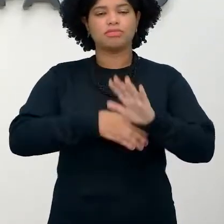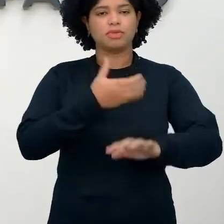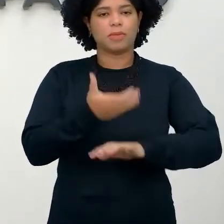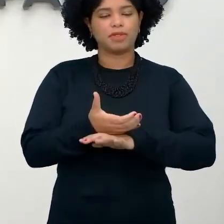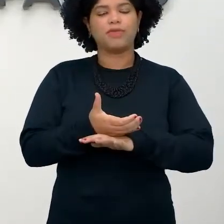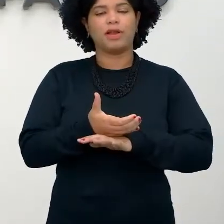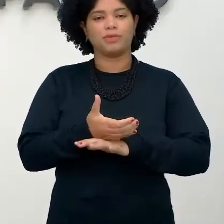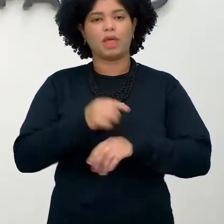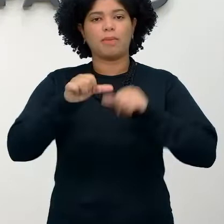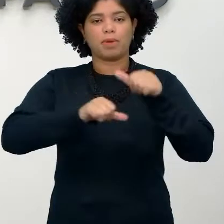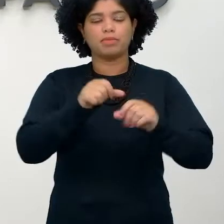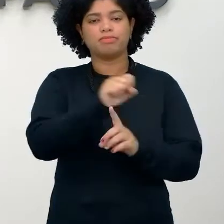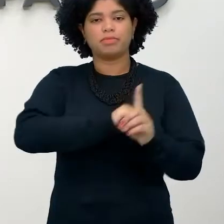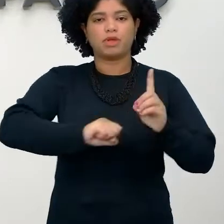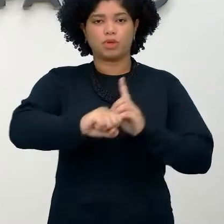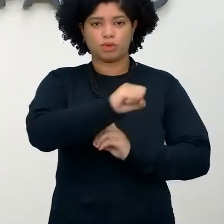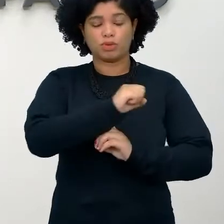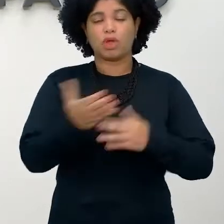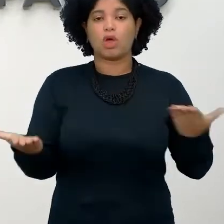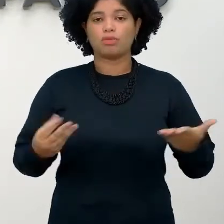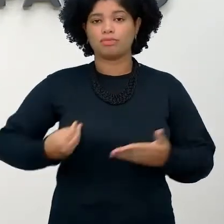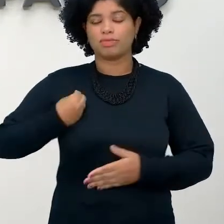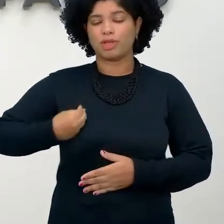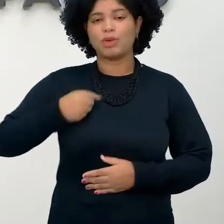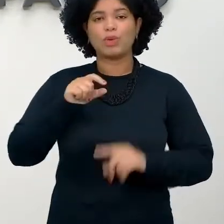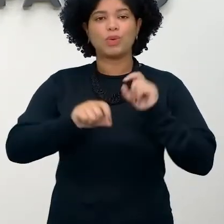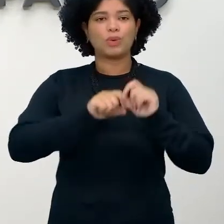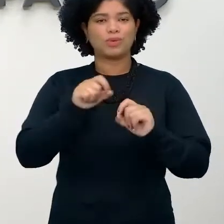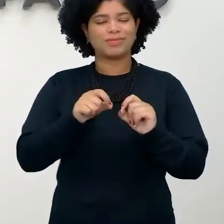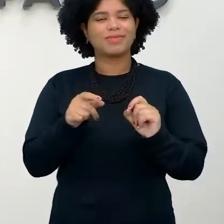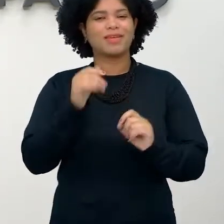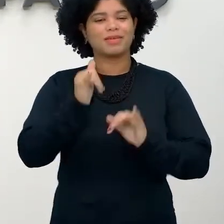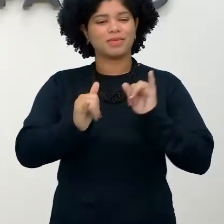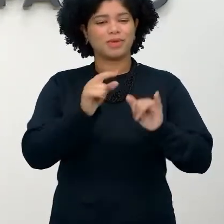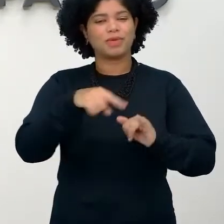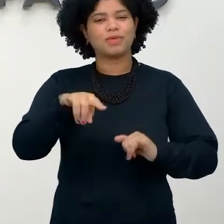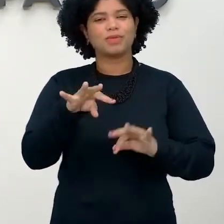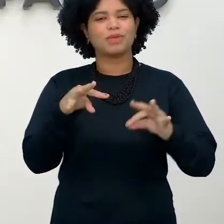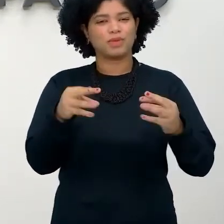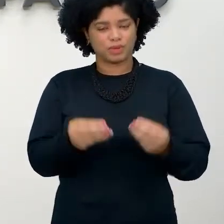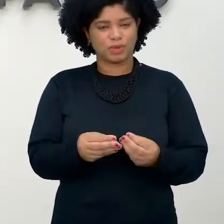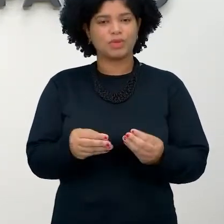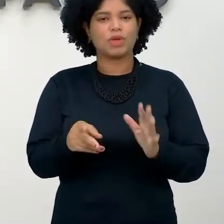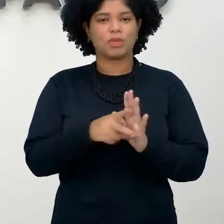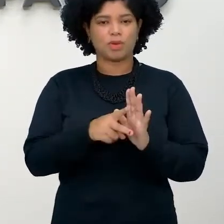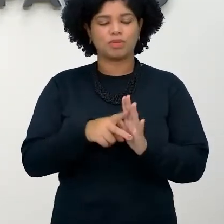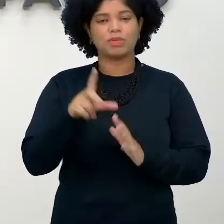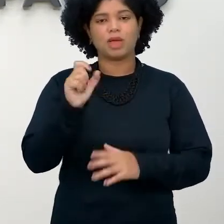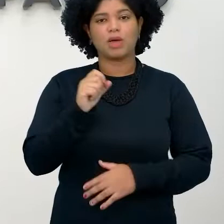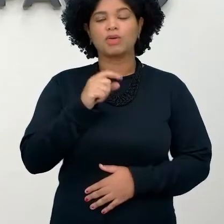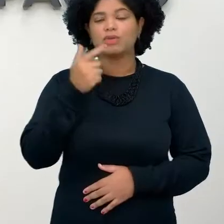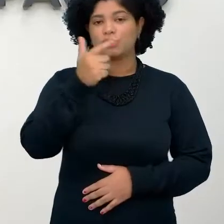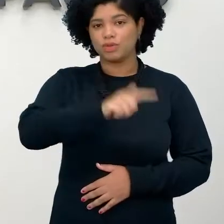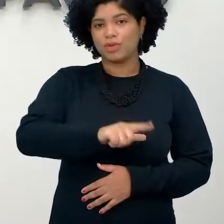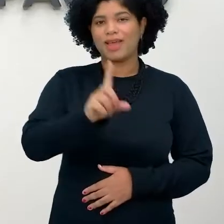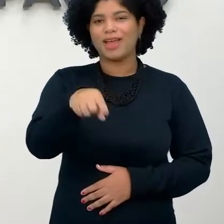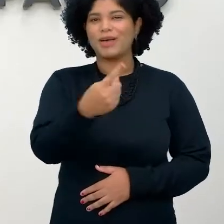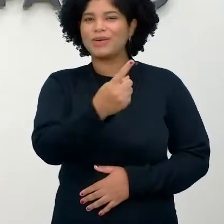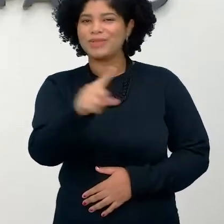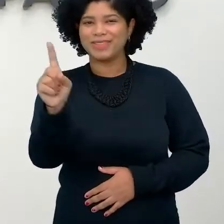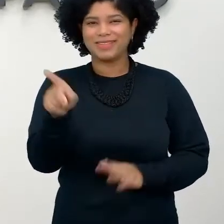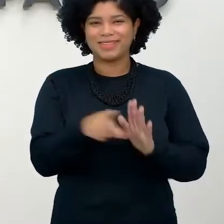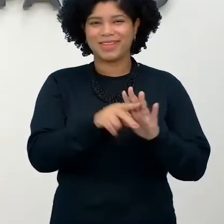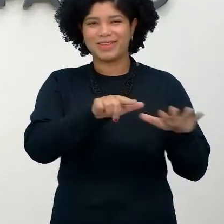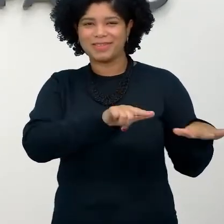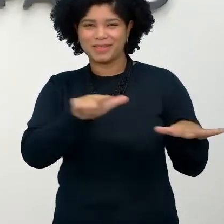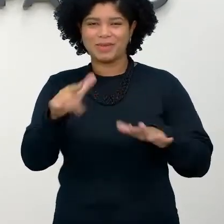e Trabalho. E eu estou aqui agora simplesmente para introduzir a vocês mais uma reprise, a última reprise dessa